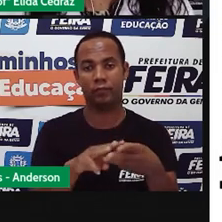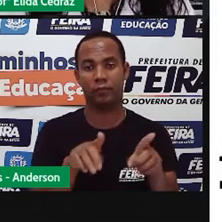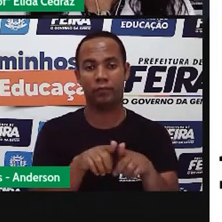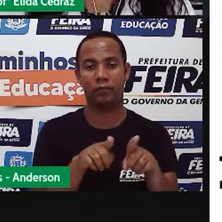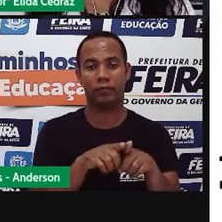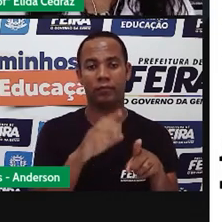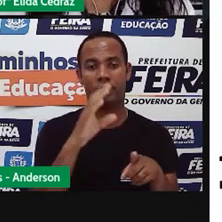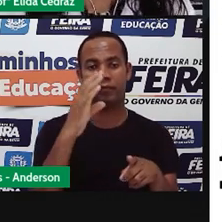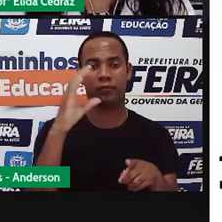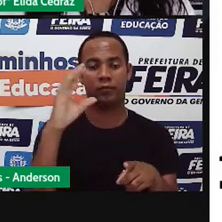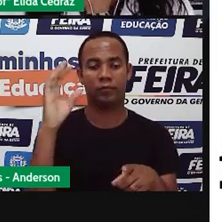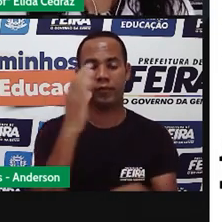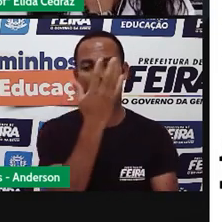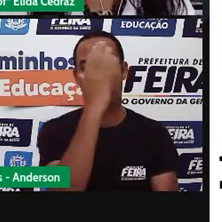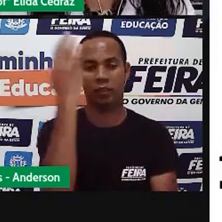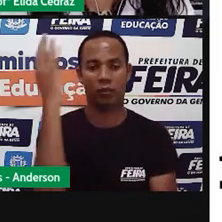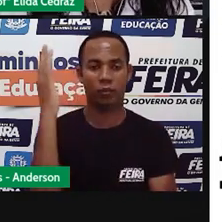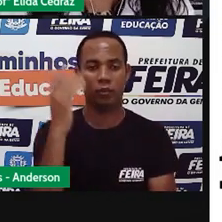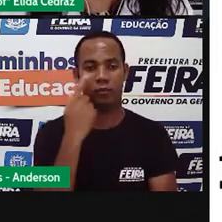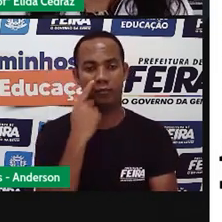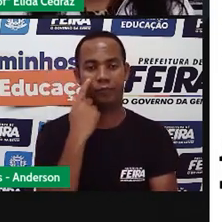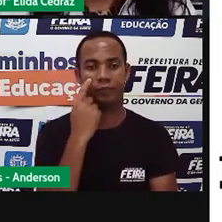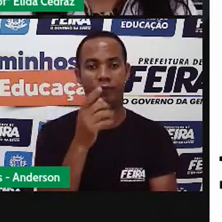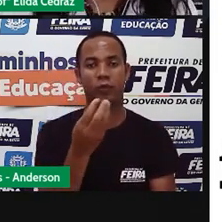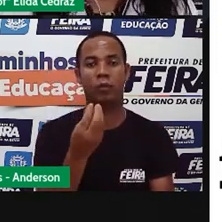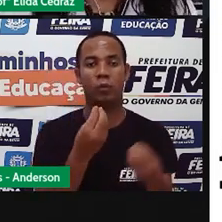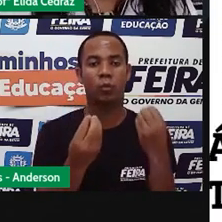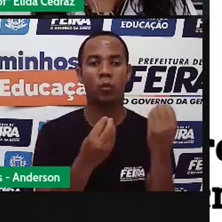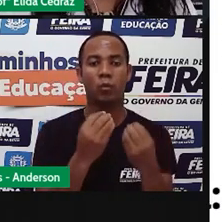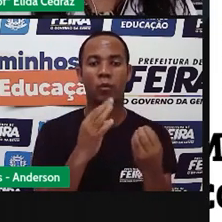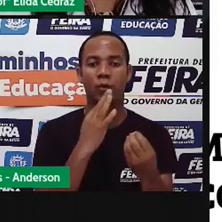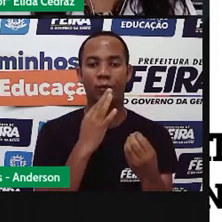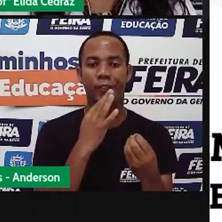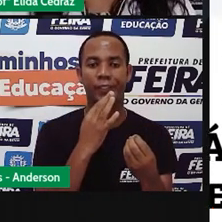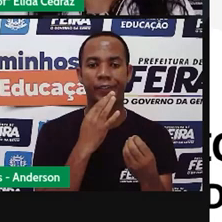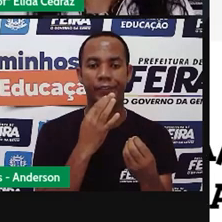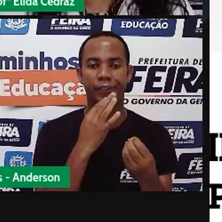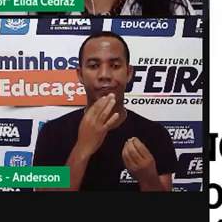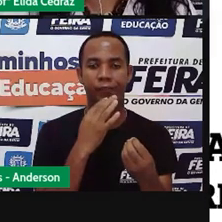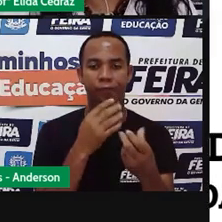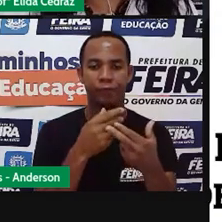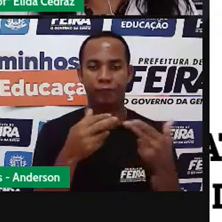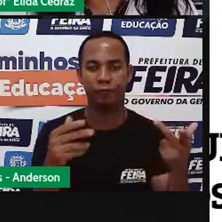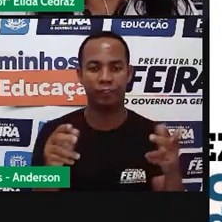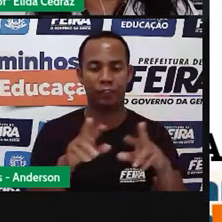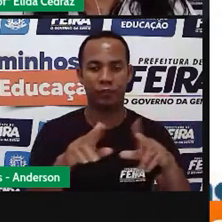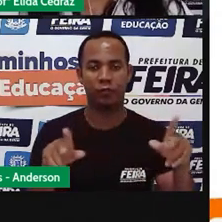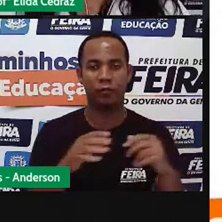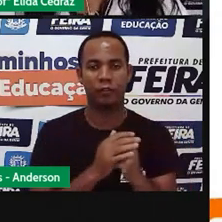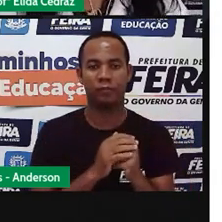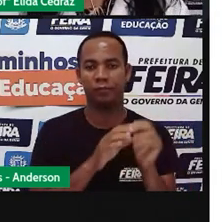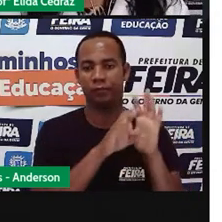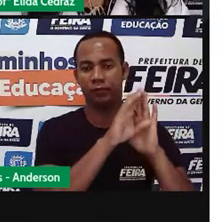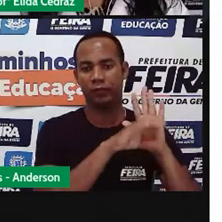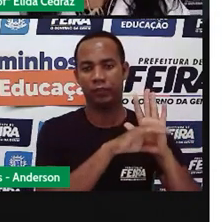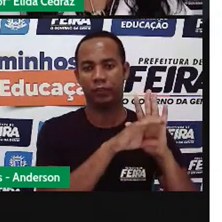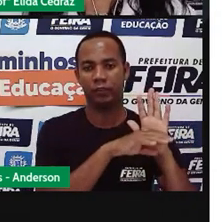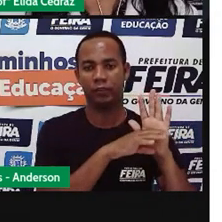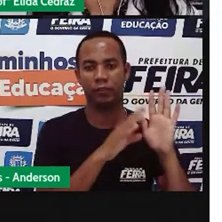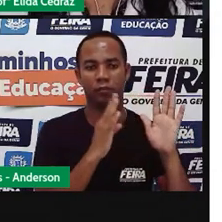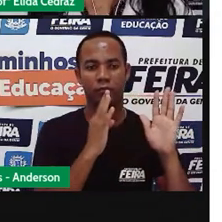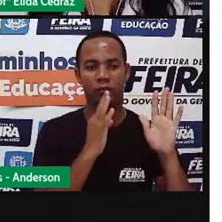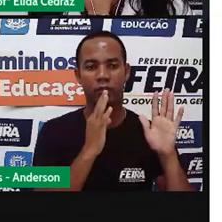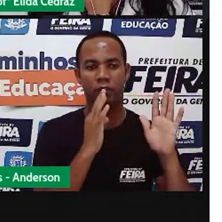o tema é conhecendo as propriedades dos materiais e figuras geométricas. O calendário, você já